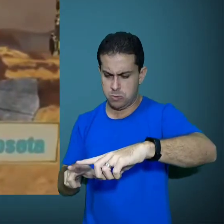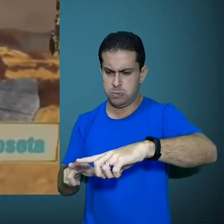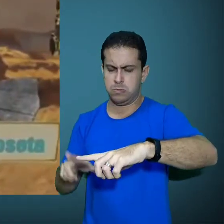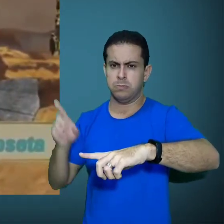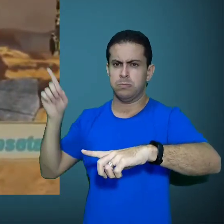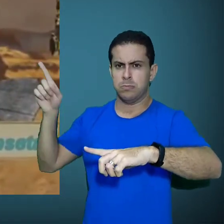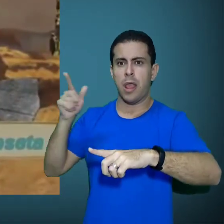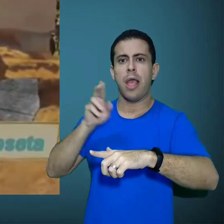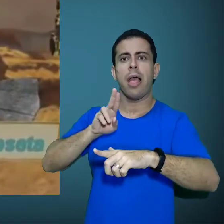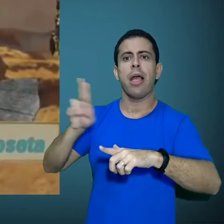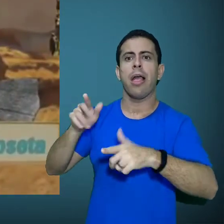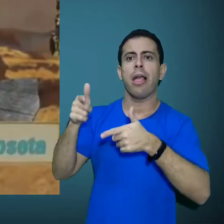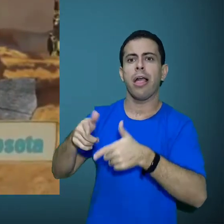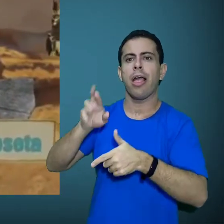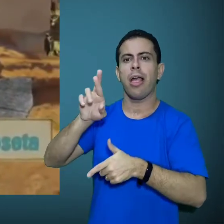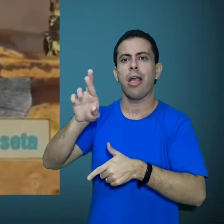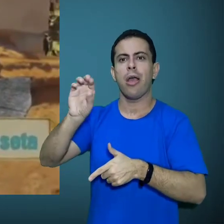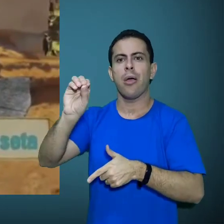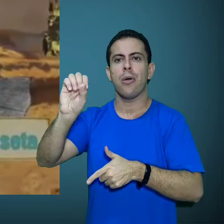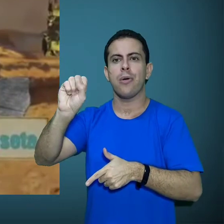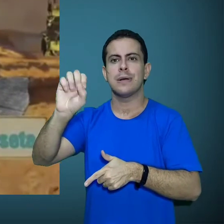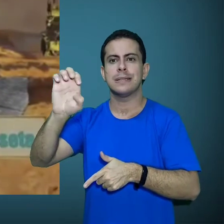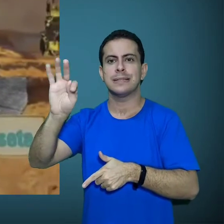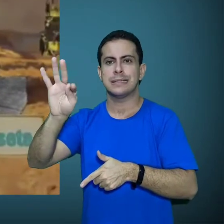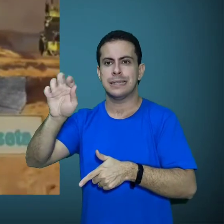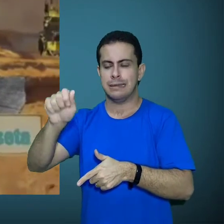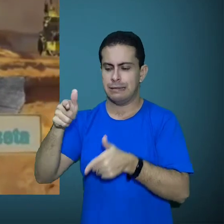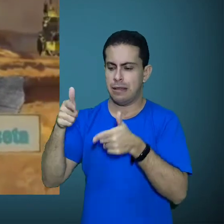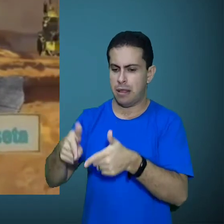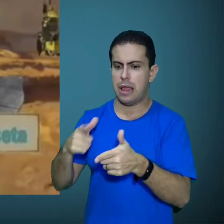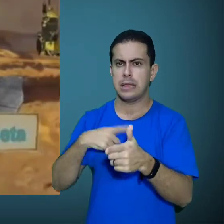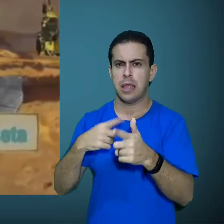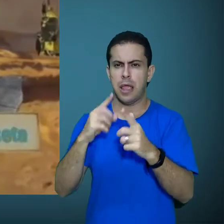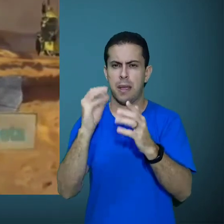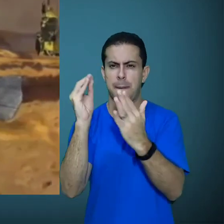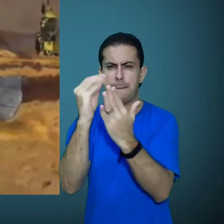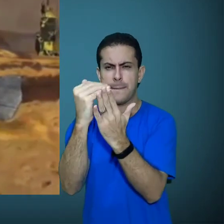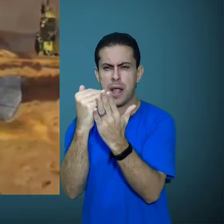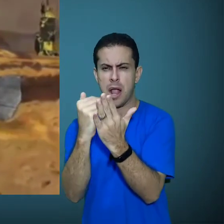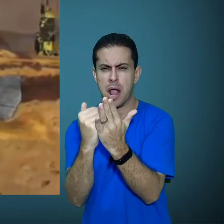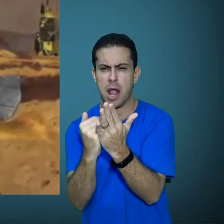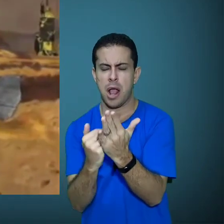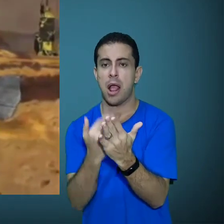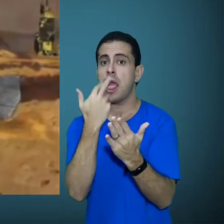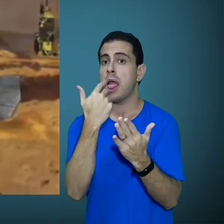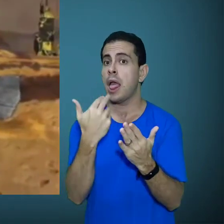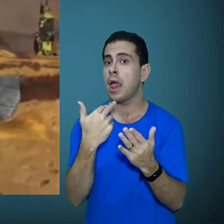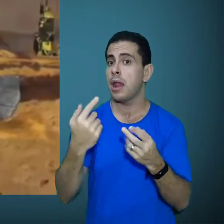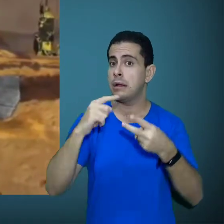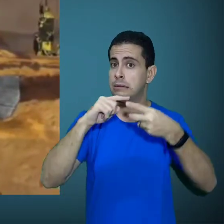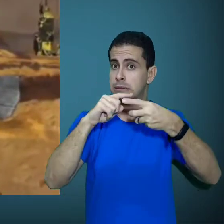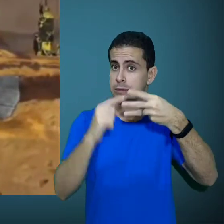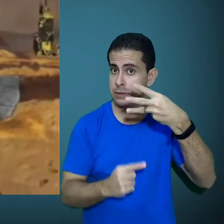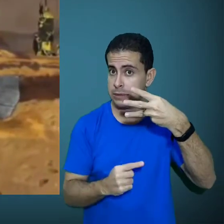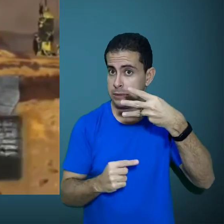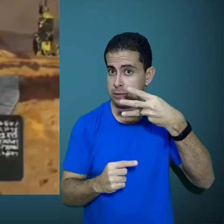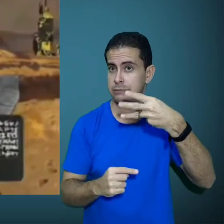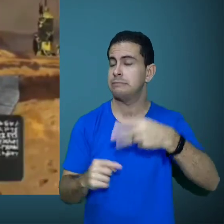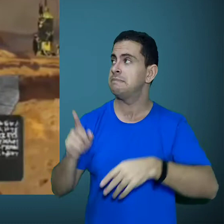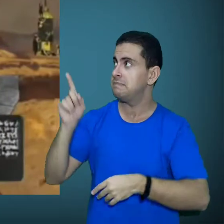tarde de Pedra de Roseta. Essa pedra continha sinais cravados que compunham um texto escrito em 3